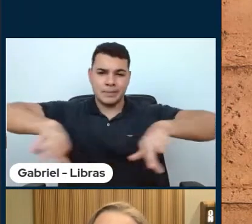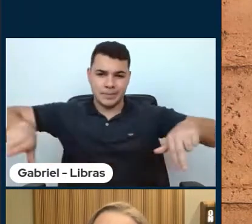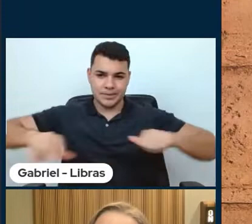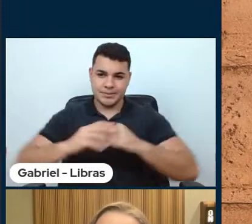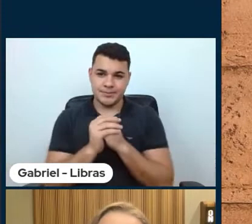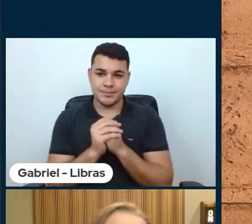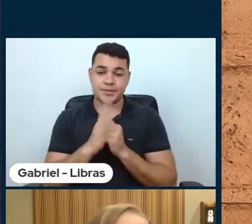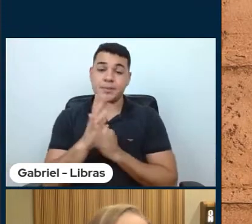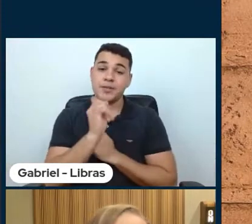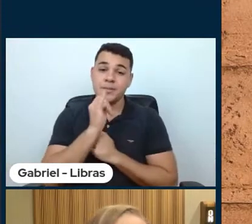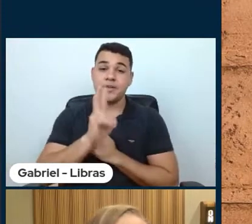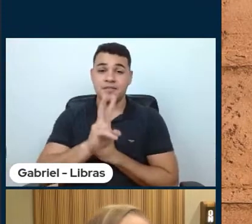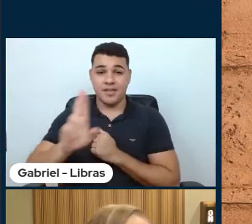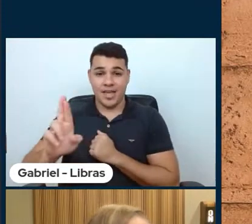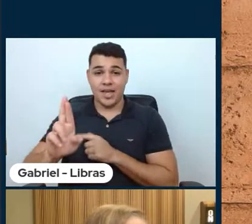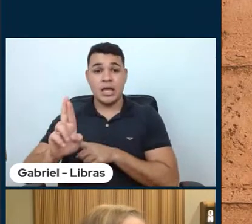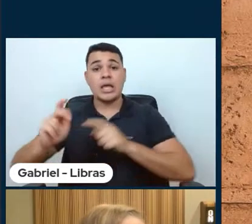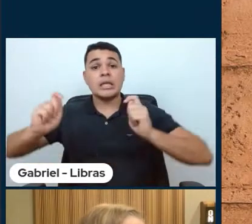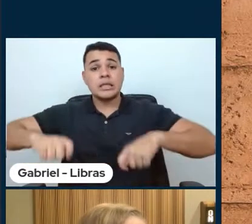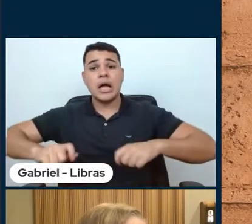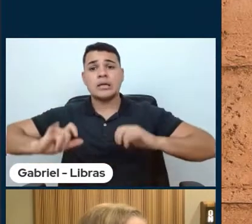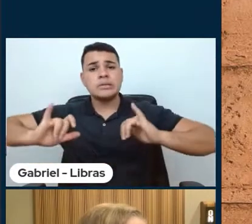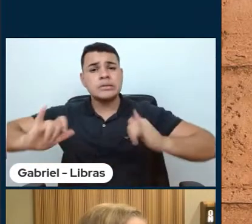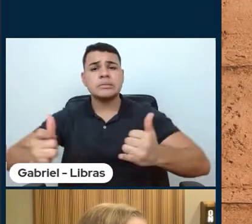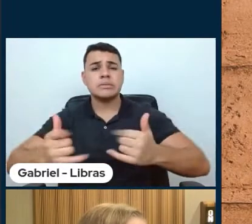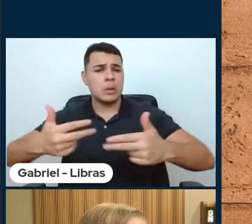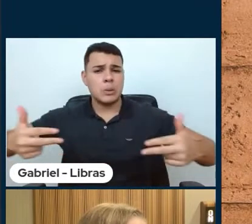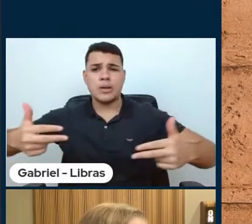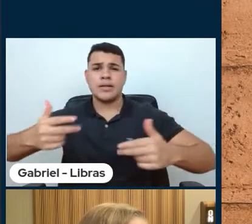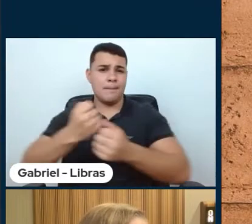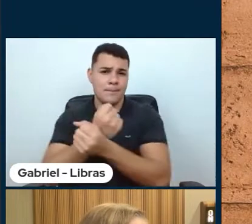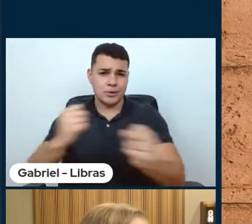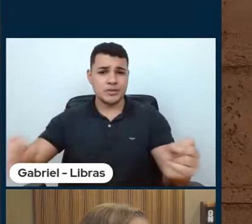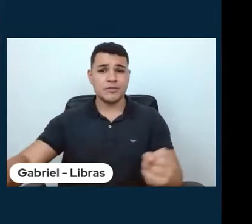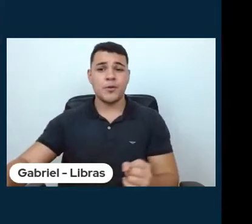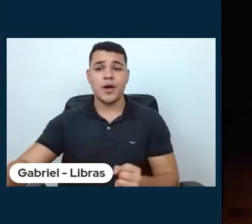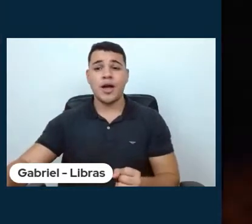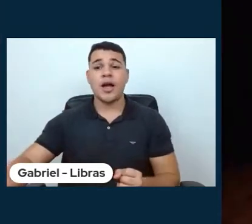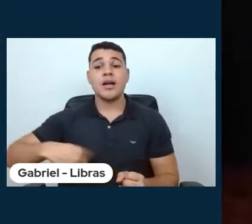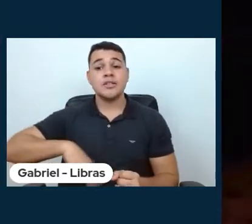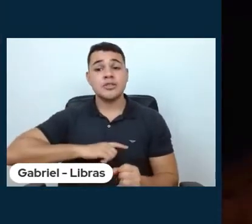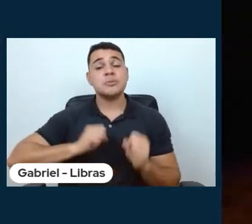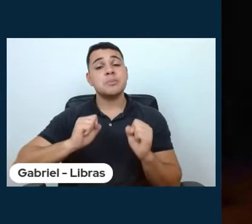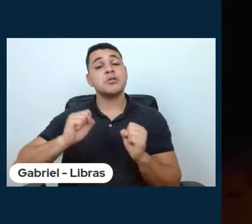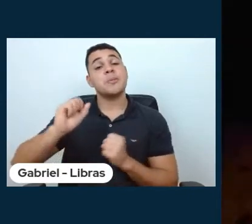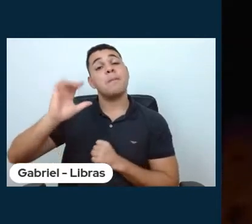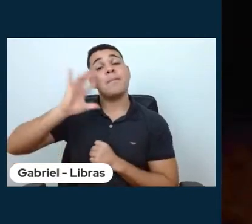Fosse A Voz da Consciência ou de um sonho uma só para vocês o trailer